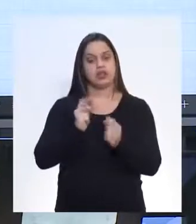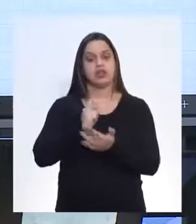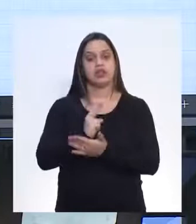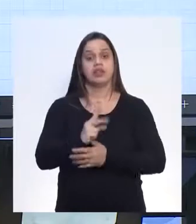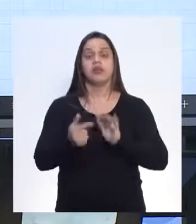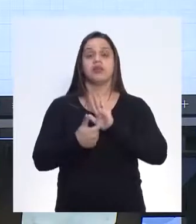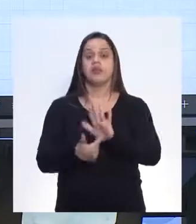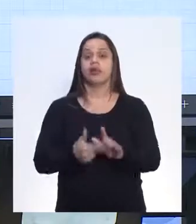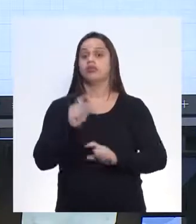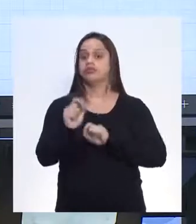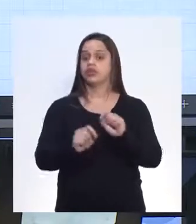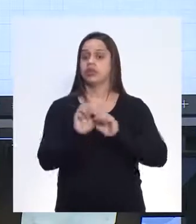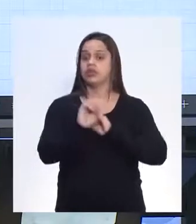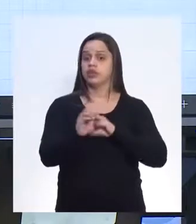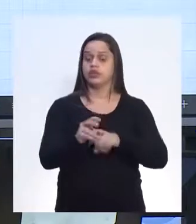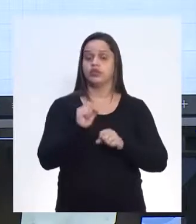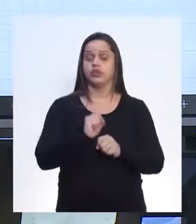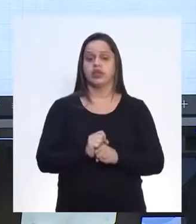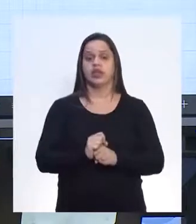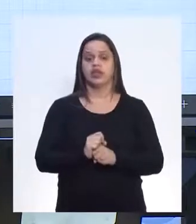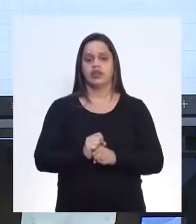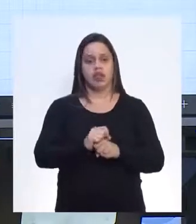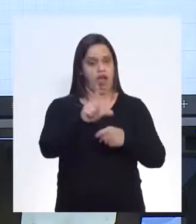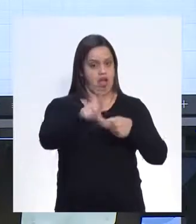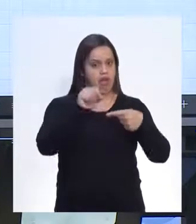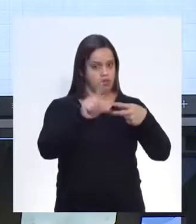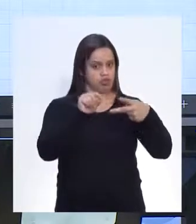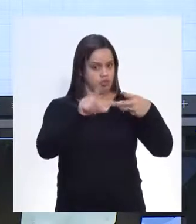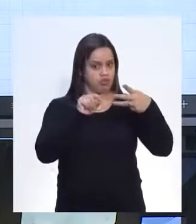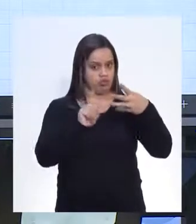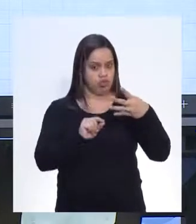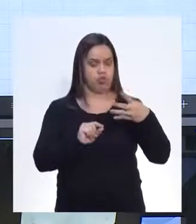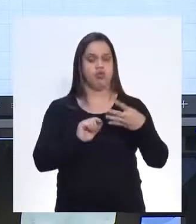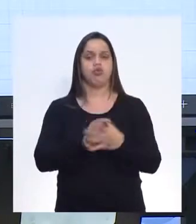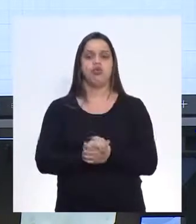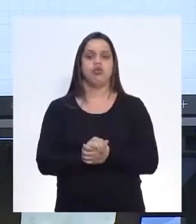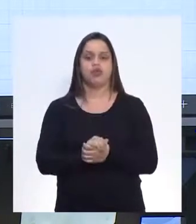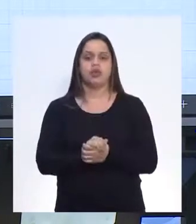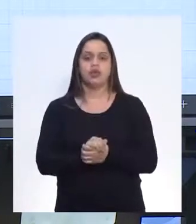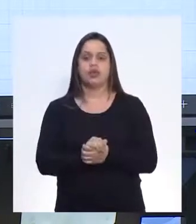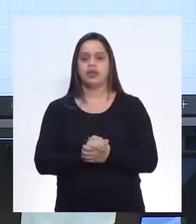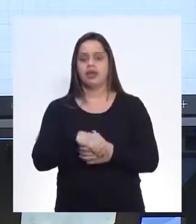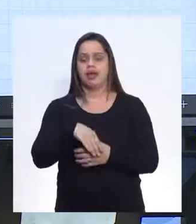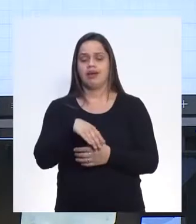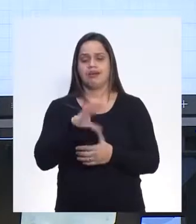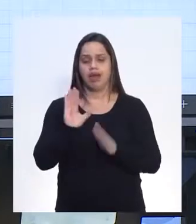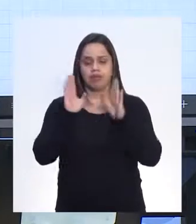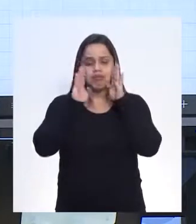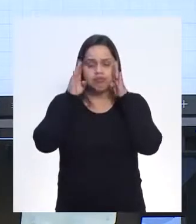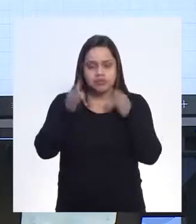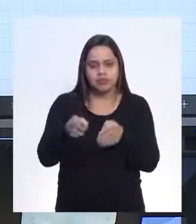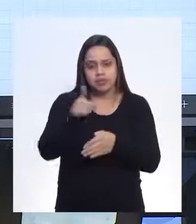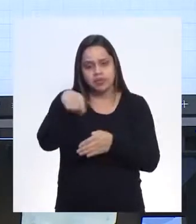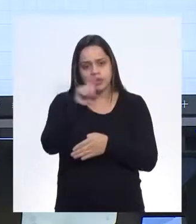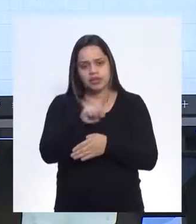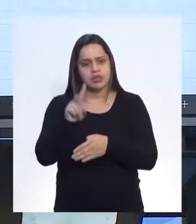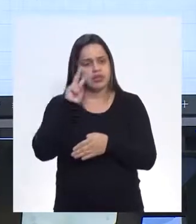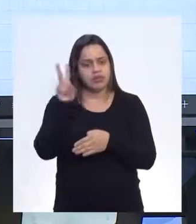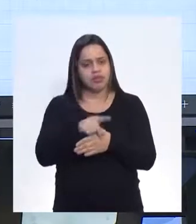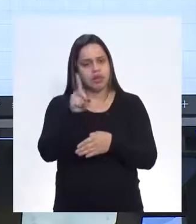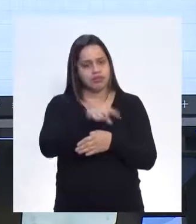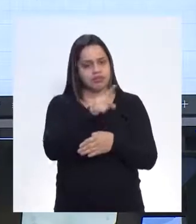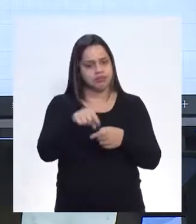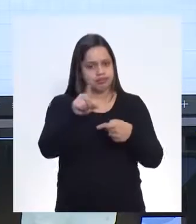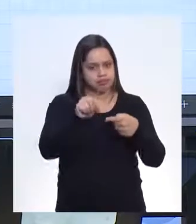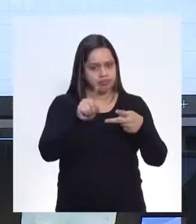questão da múltipla escolha, né? Aquelas questões mais específicas para você, né, marcar lá o xizinho.